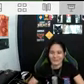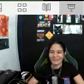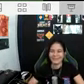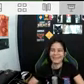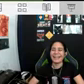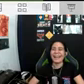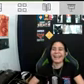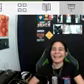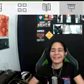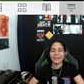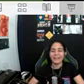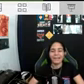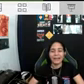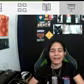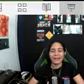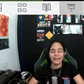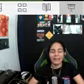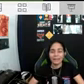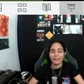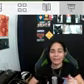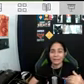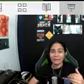Boa noite, Jânio. Então,